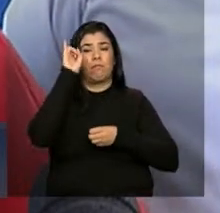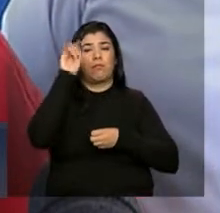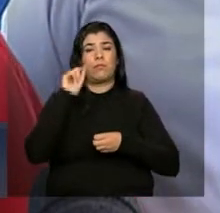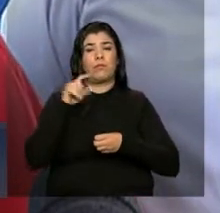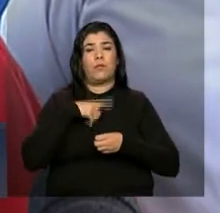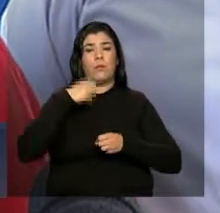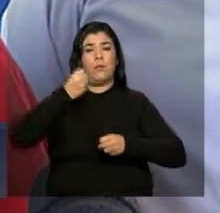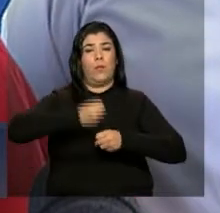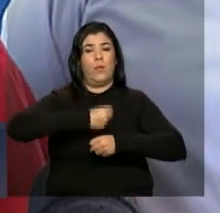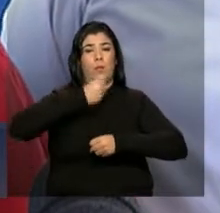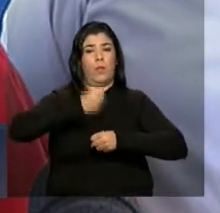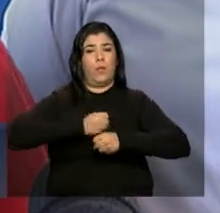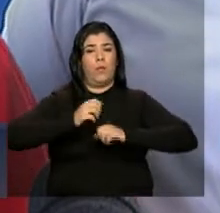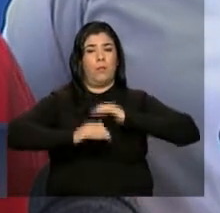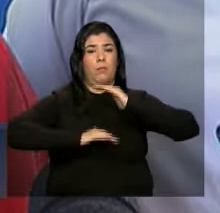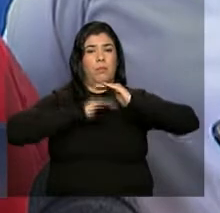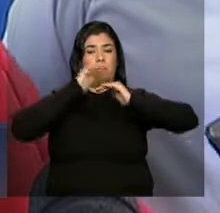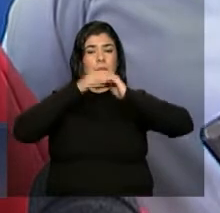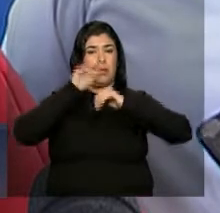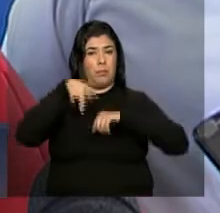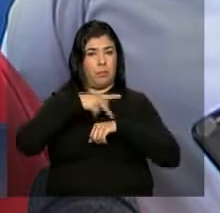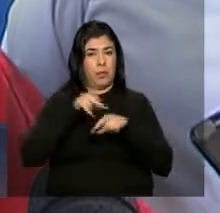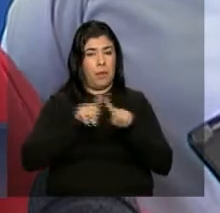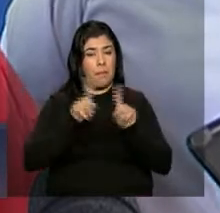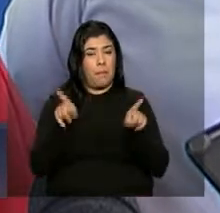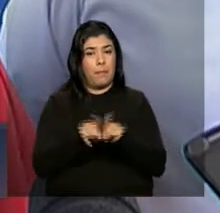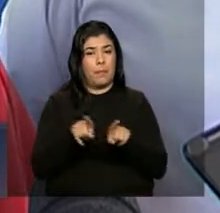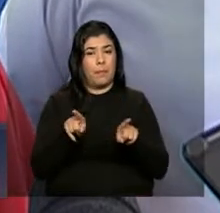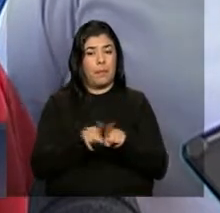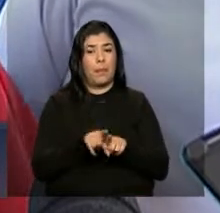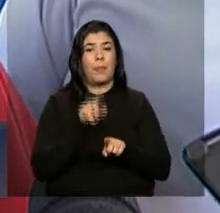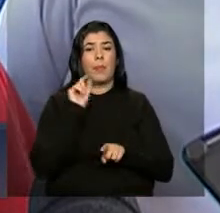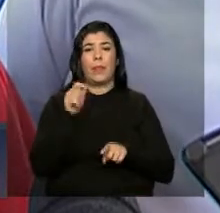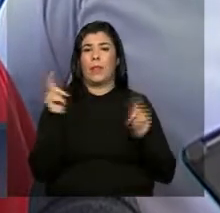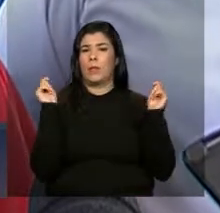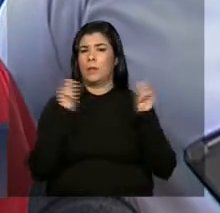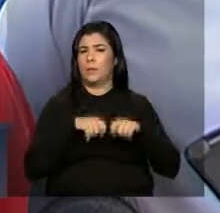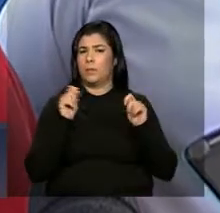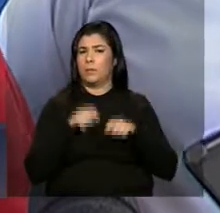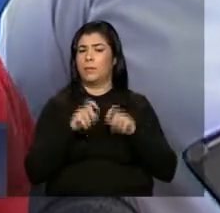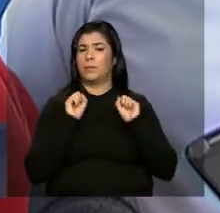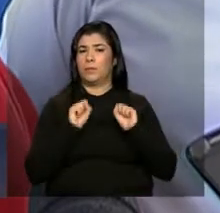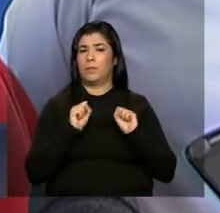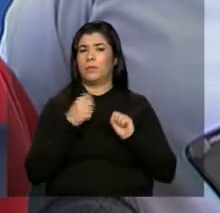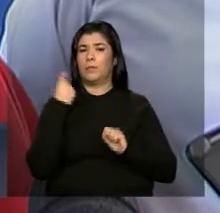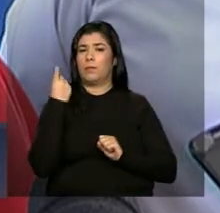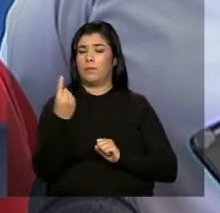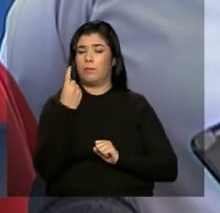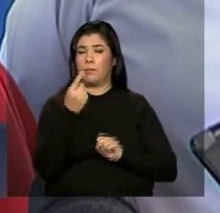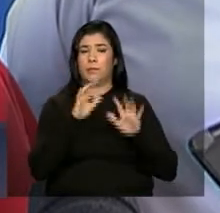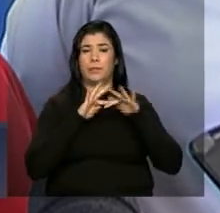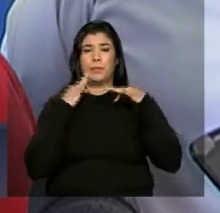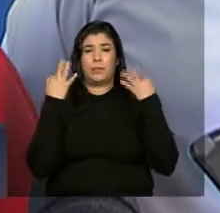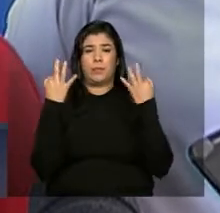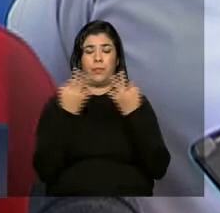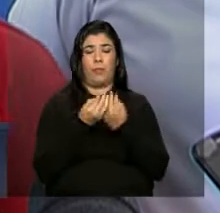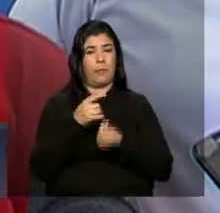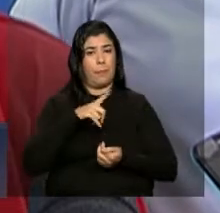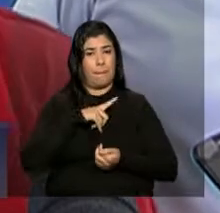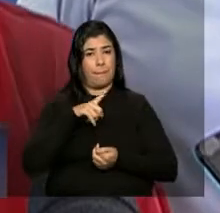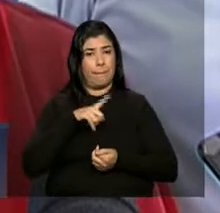não só o crescimento do país, mas a possibilidade para cada família brasileira de